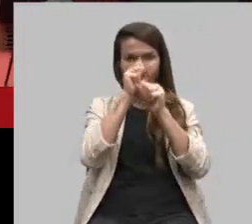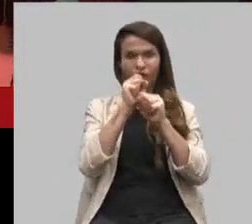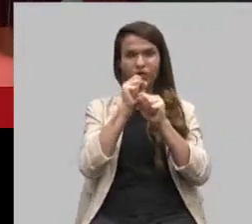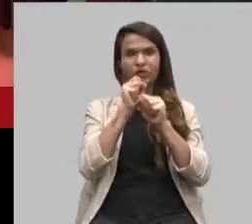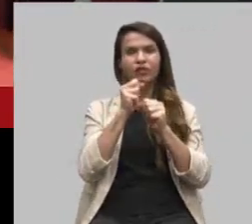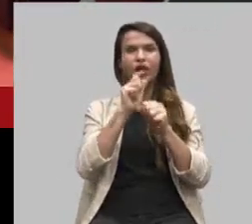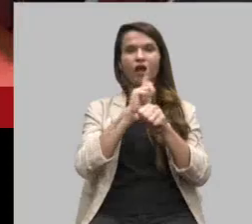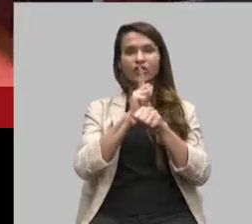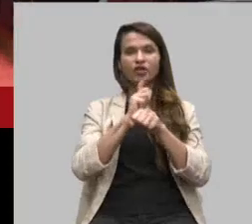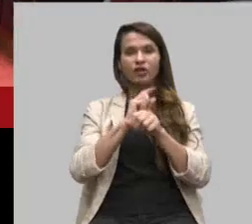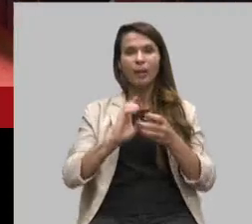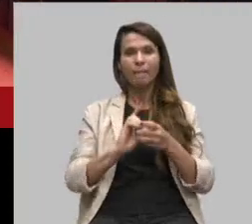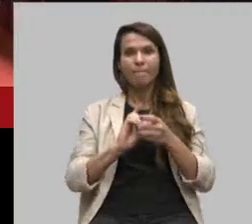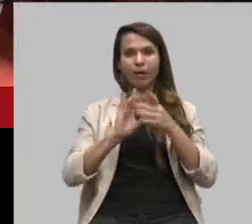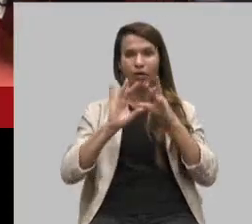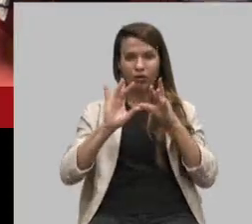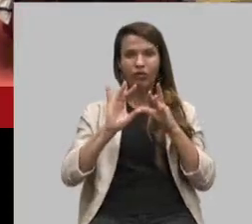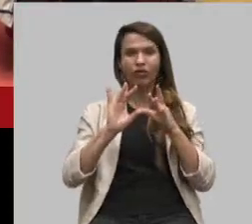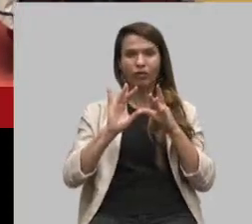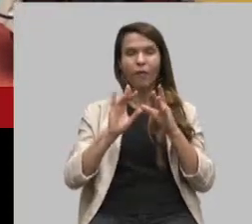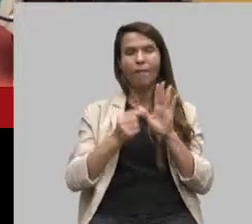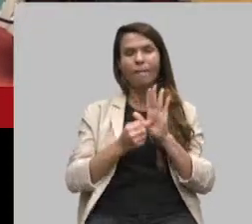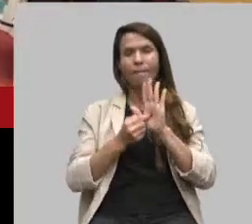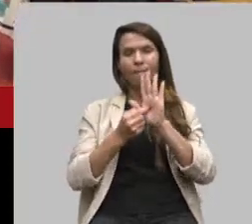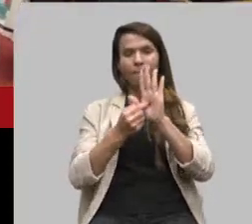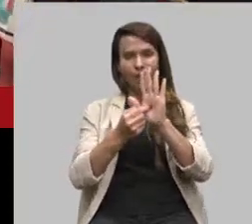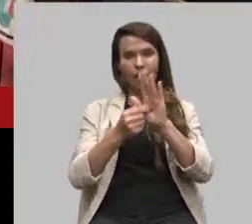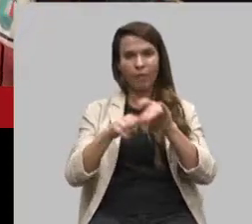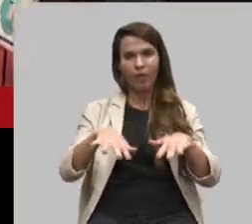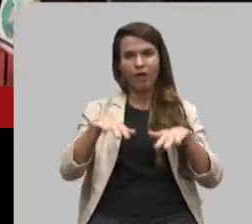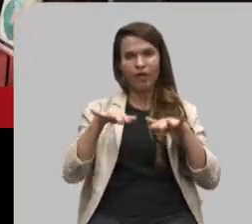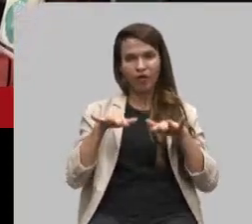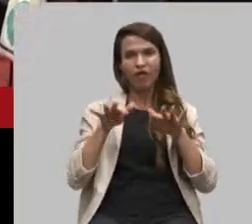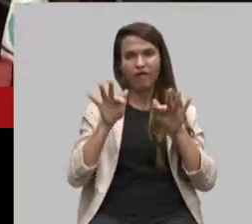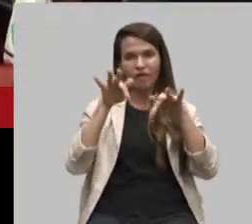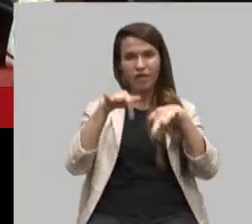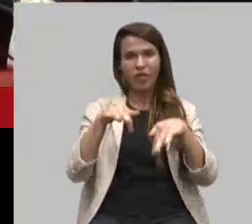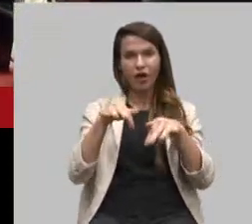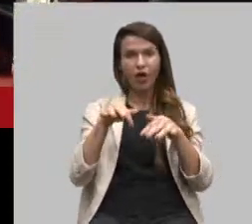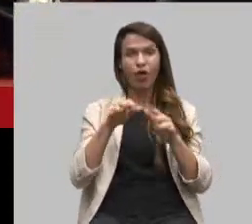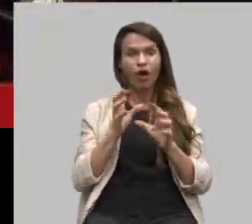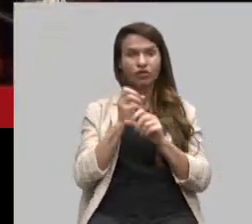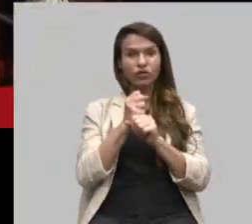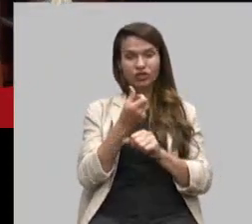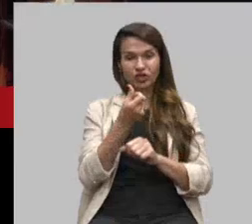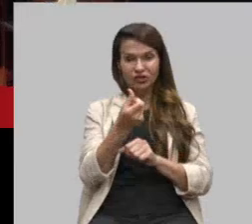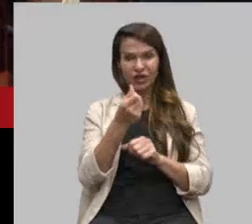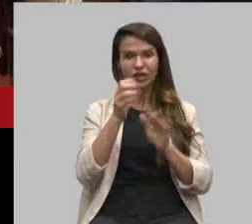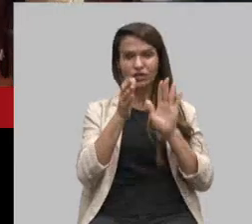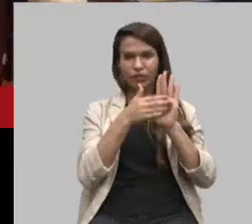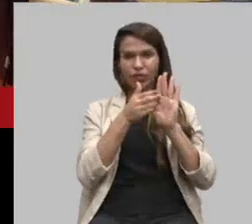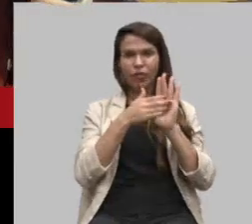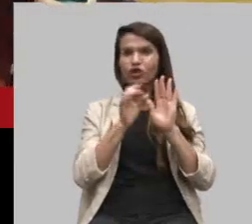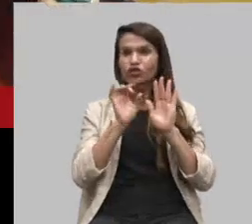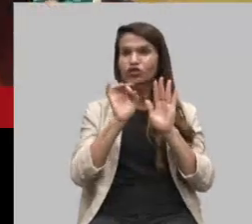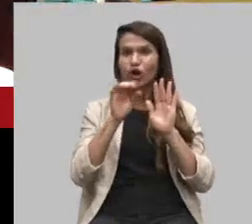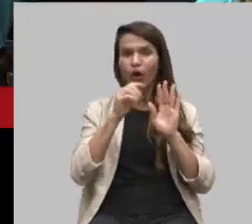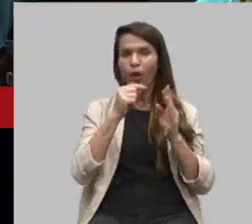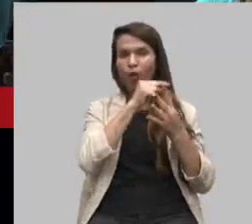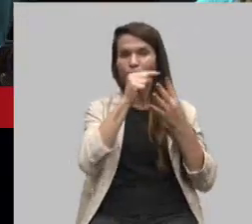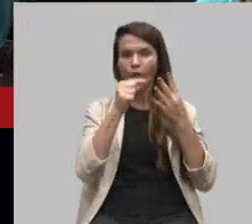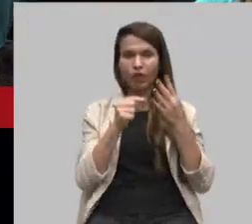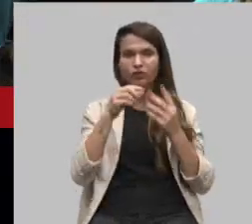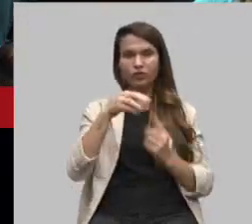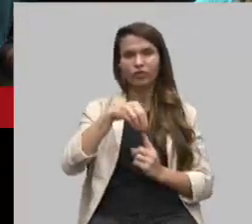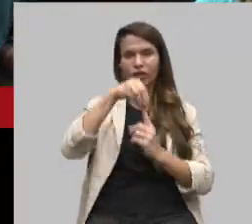democrática foram trazidas para a plenária final seis propostas mas apenas quatro serão priorizadas e